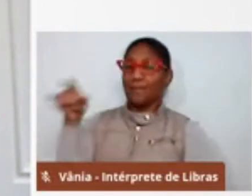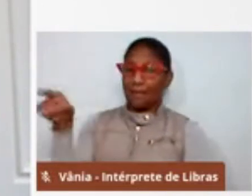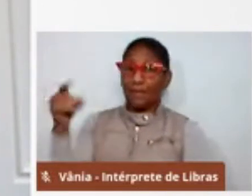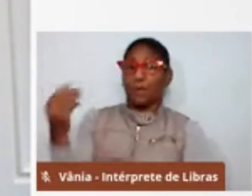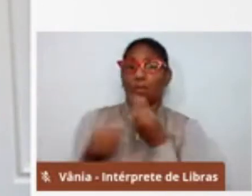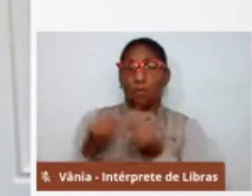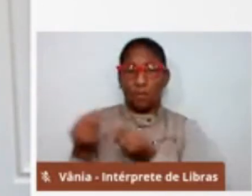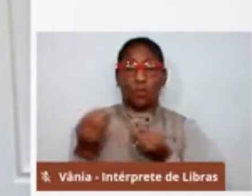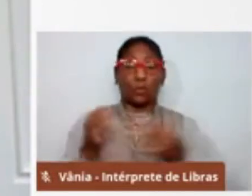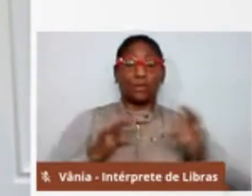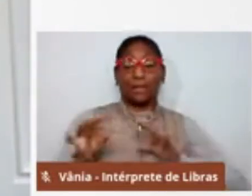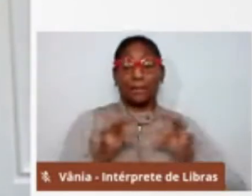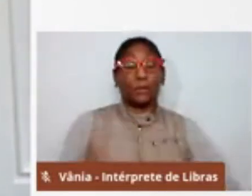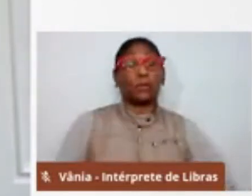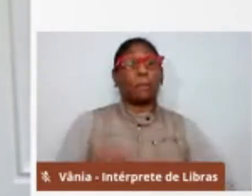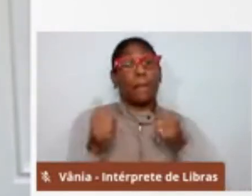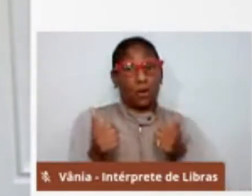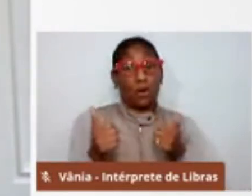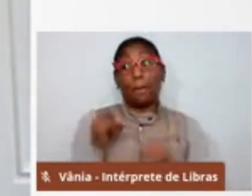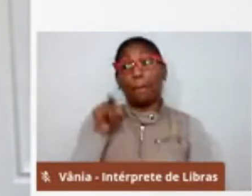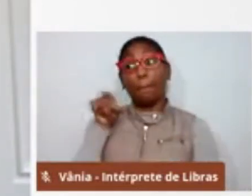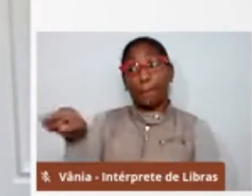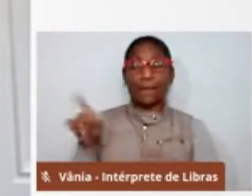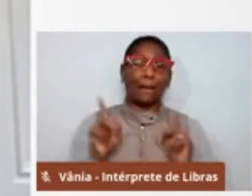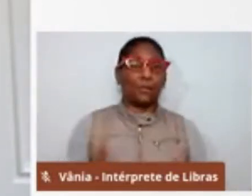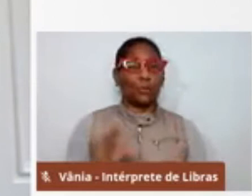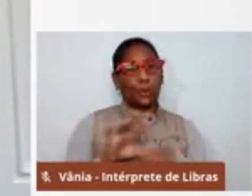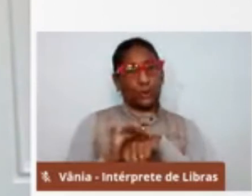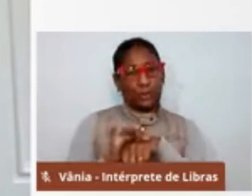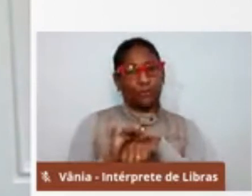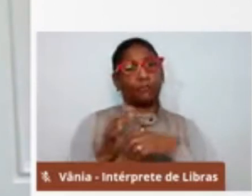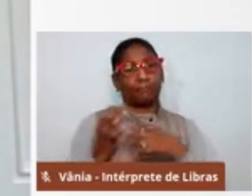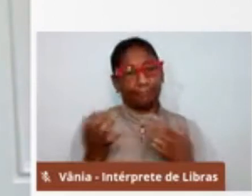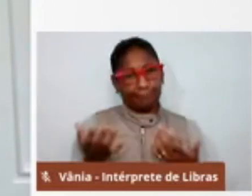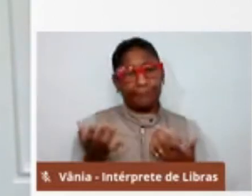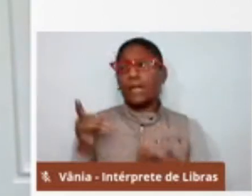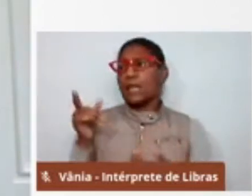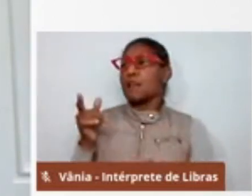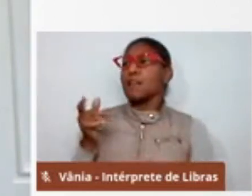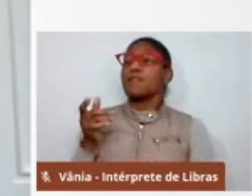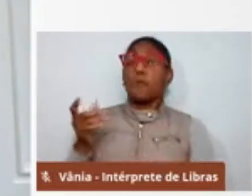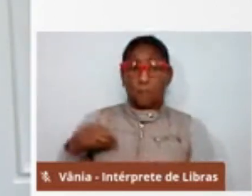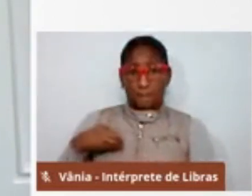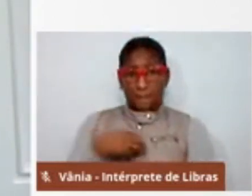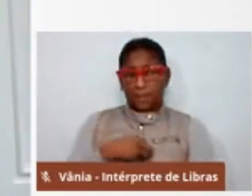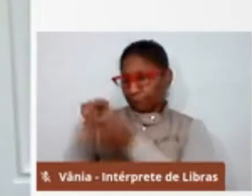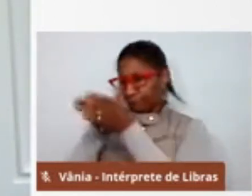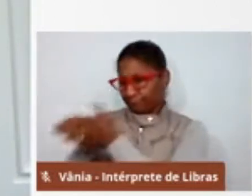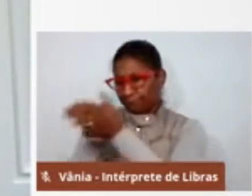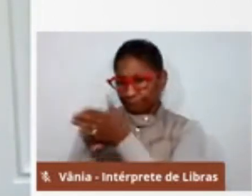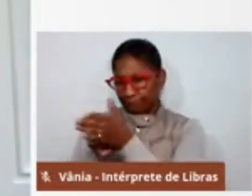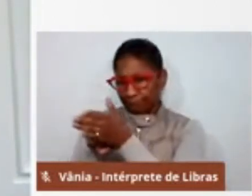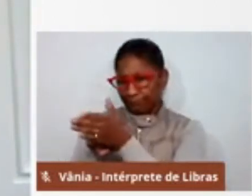o tratamento para aquela pessoa, de acordo com o entendimento do médico e o acerto que ele tiver